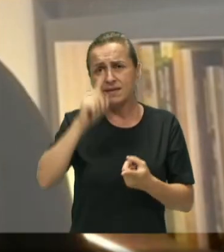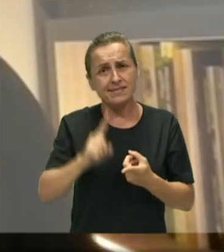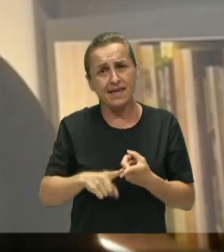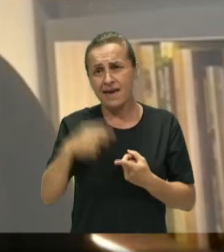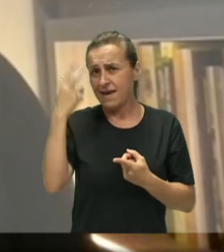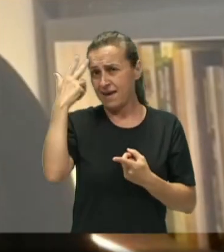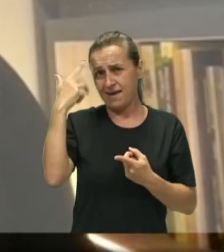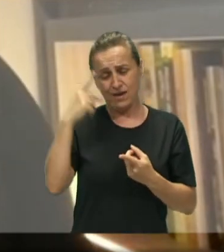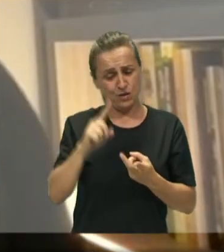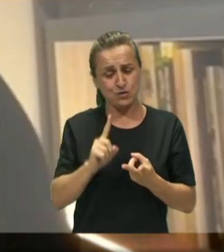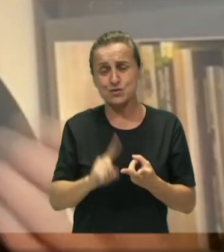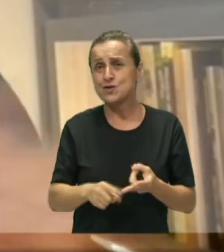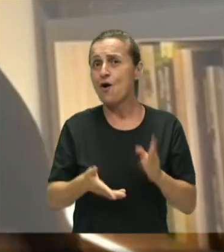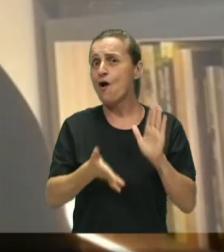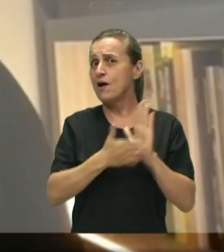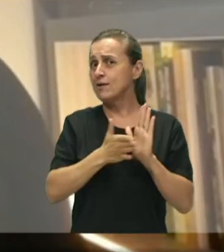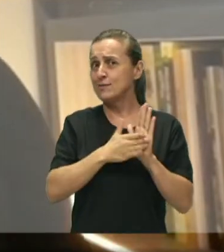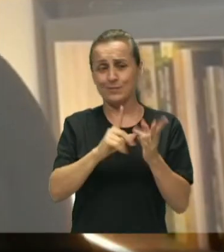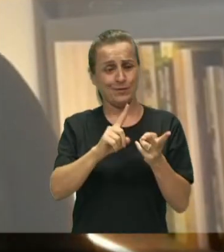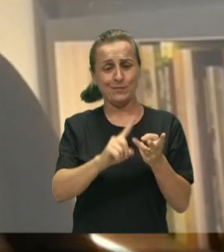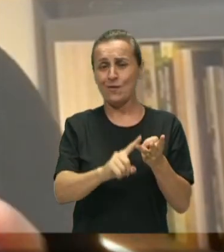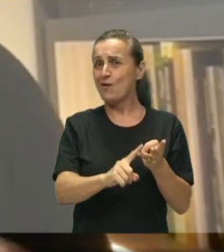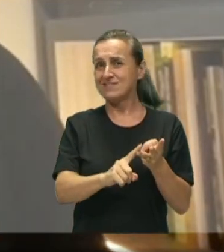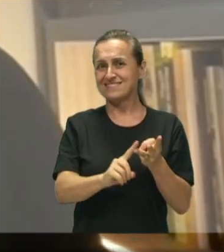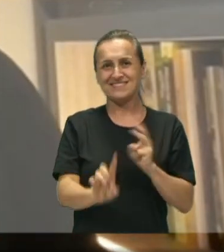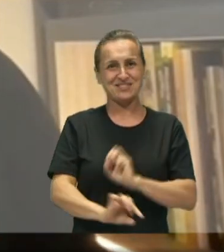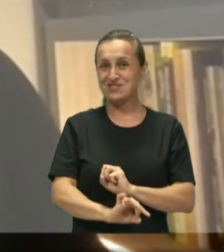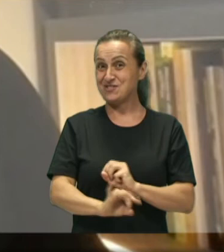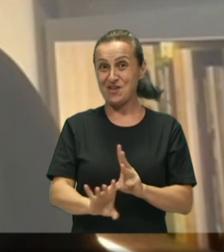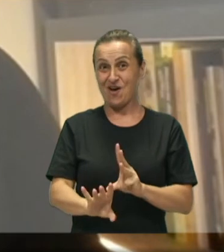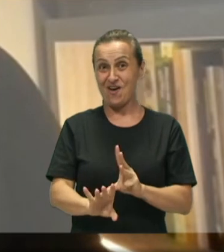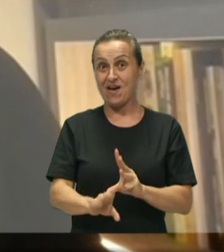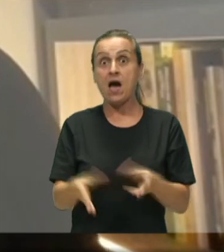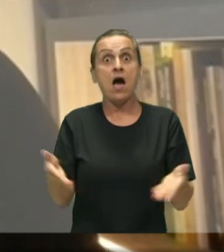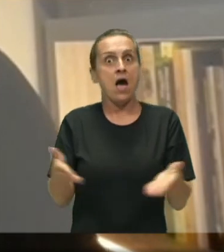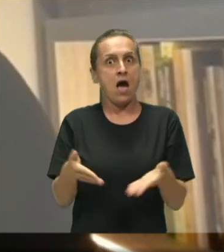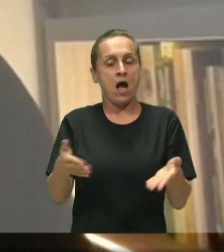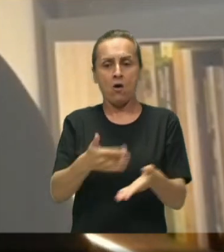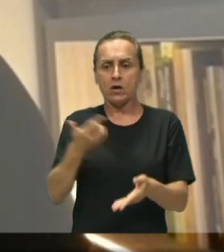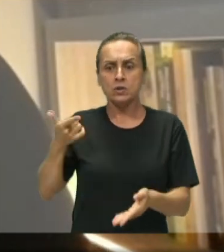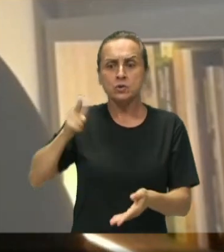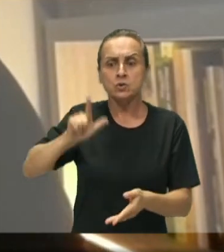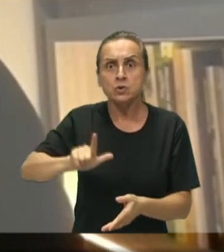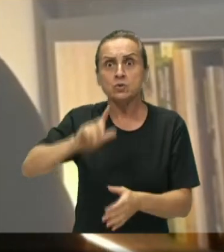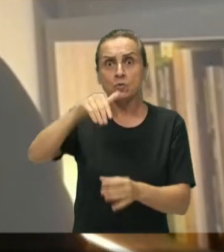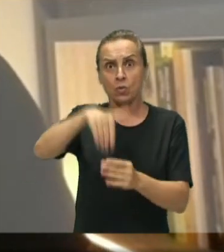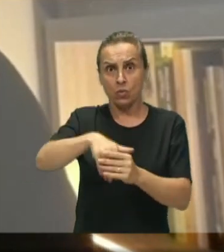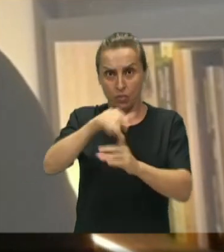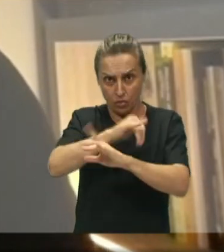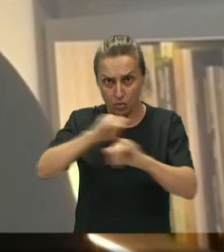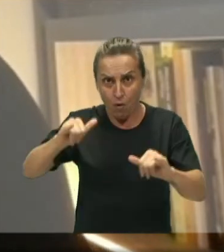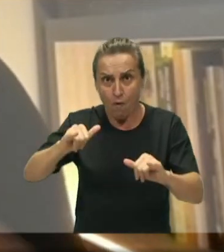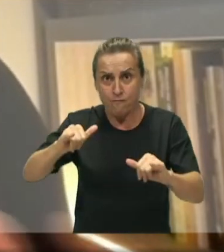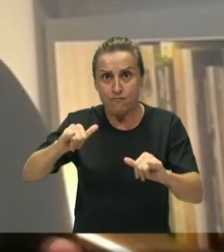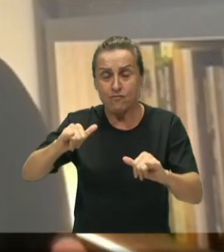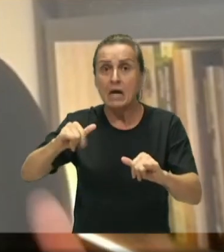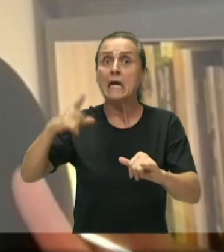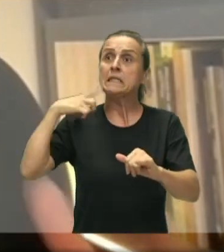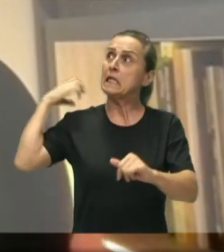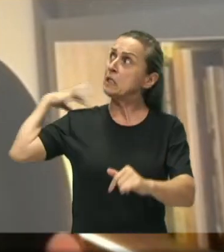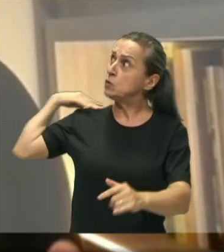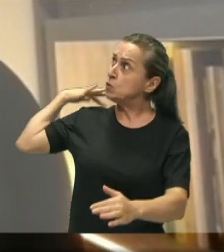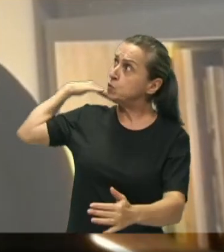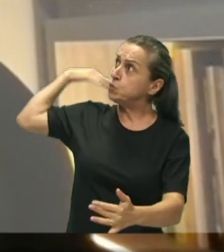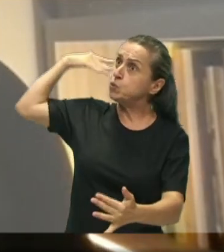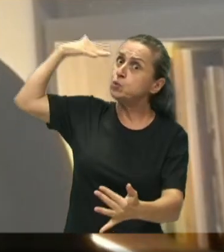tua história Agora a reeleição ela tem Ela carrega uma avaliação muito grande do teu trabalho então isso é